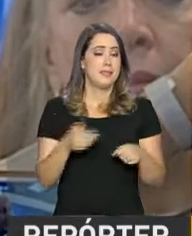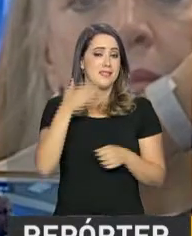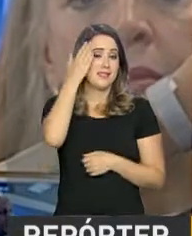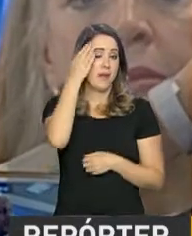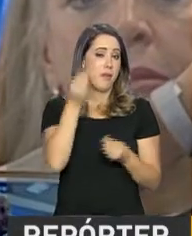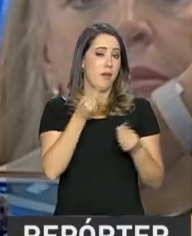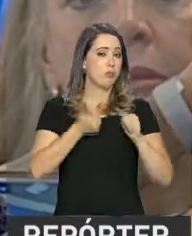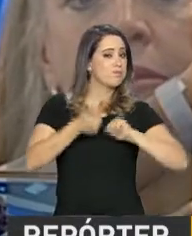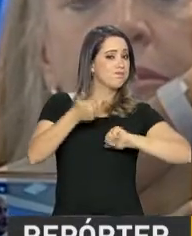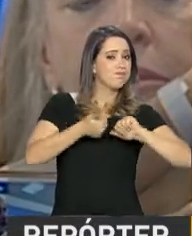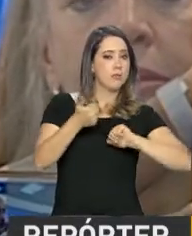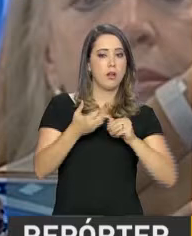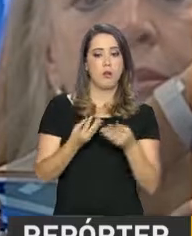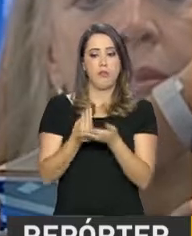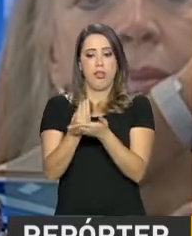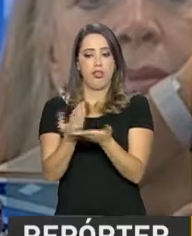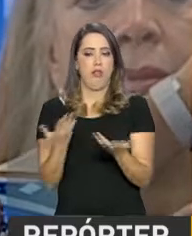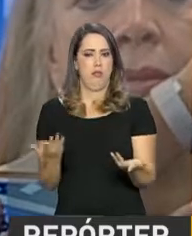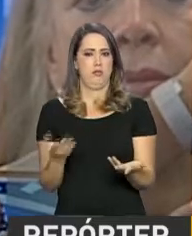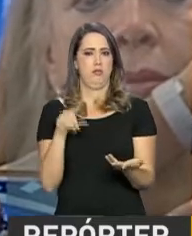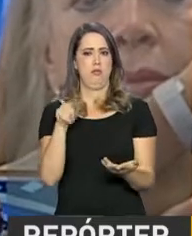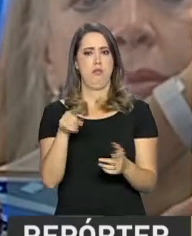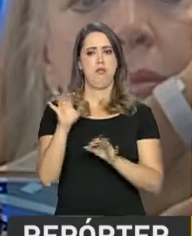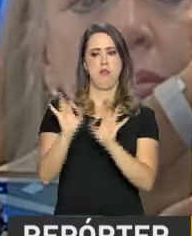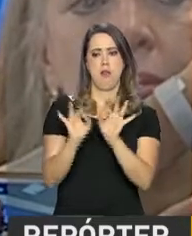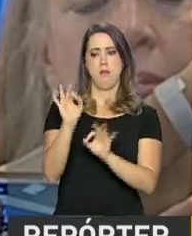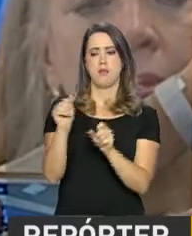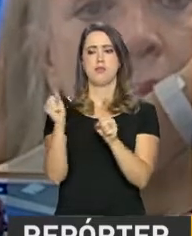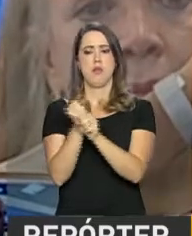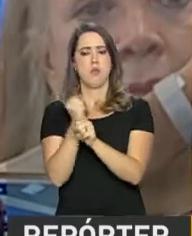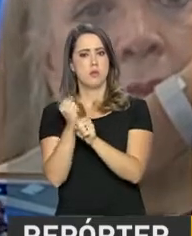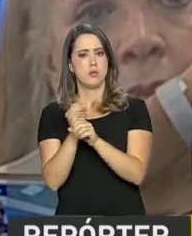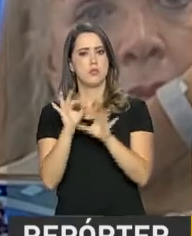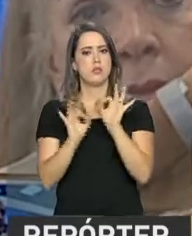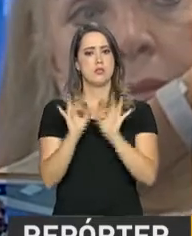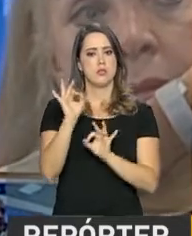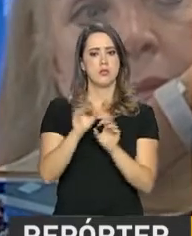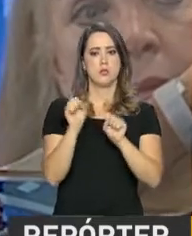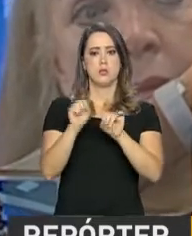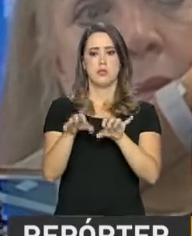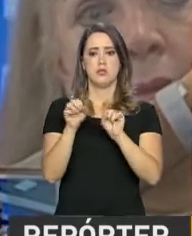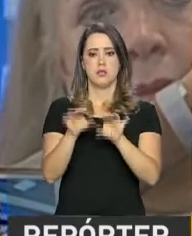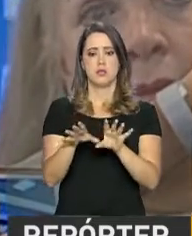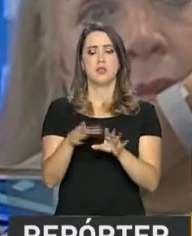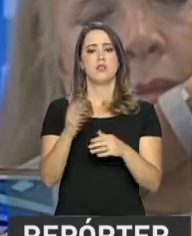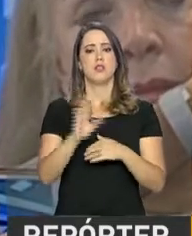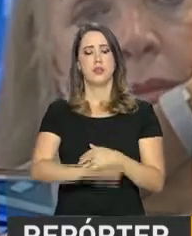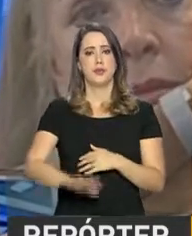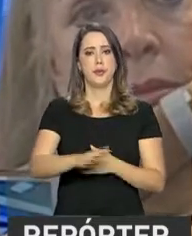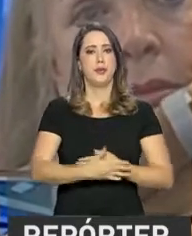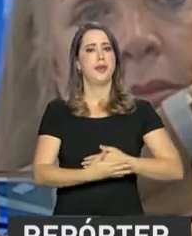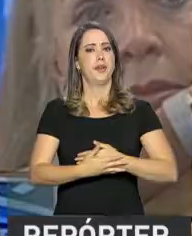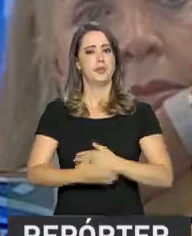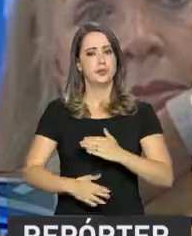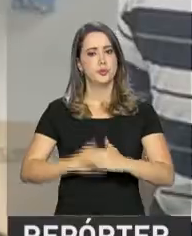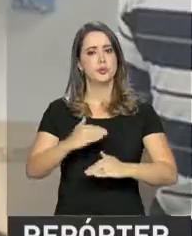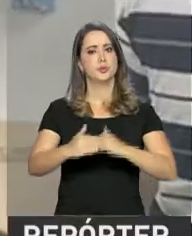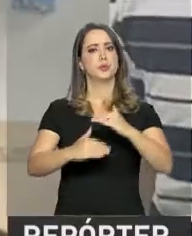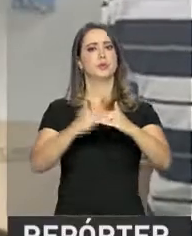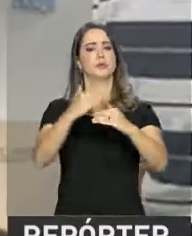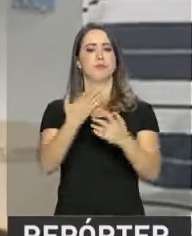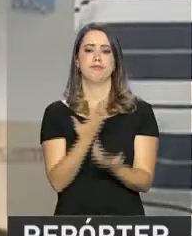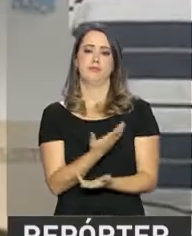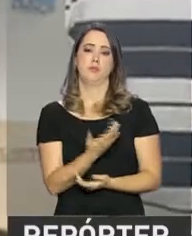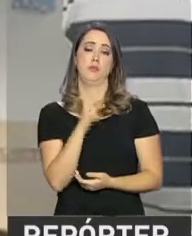qualidade daquilo que está sendo ofertado a partir da estrutura da formação da gestão da educação infantil creche e pré escola é muito importante